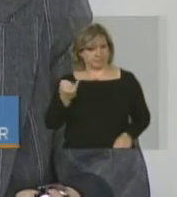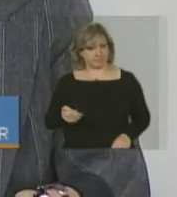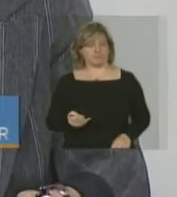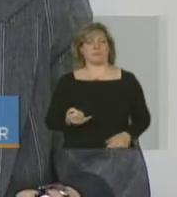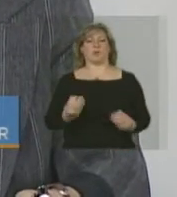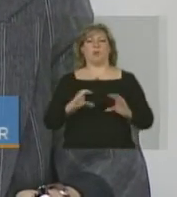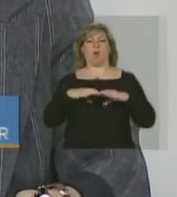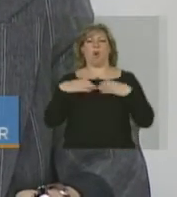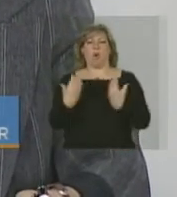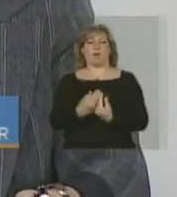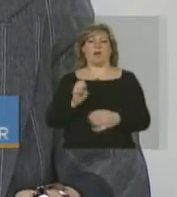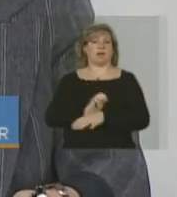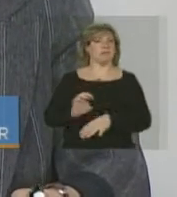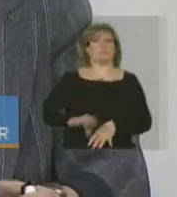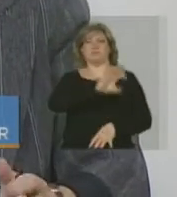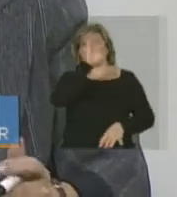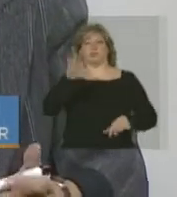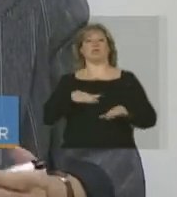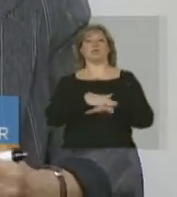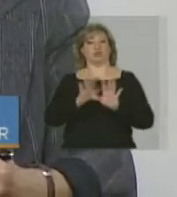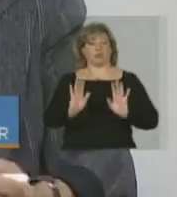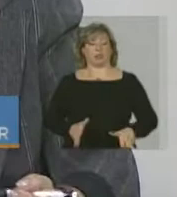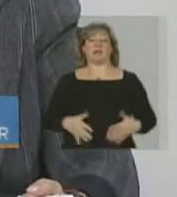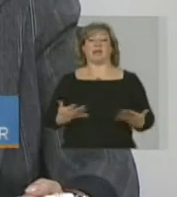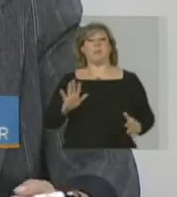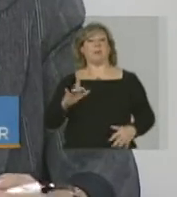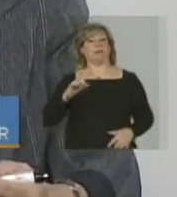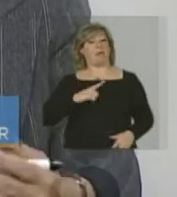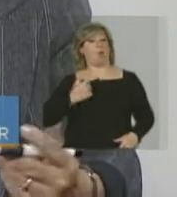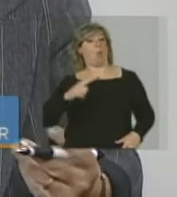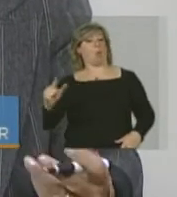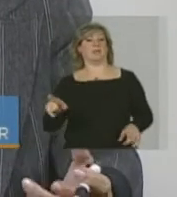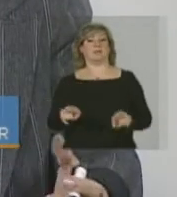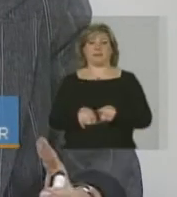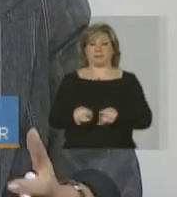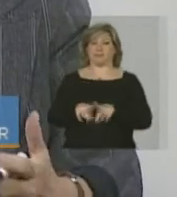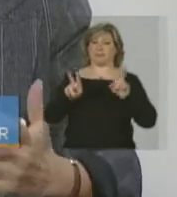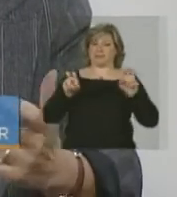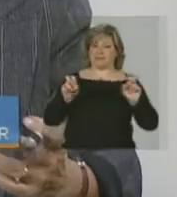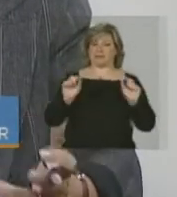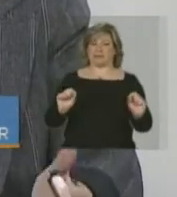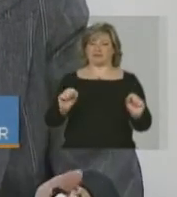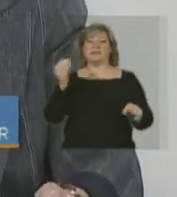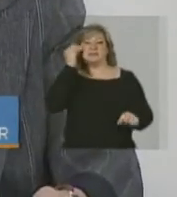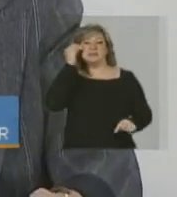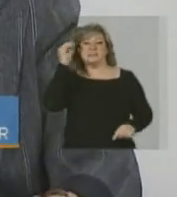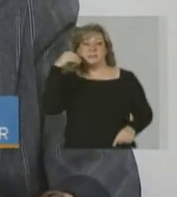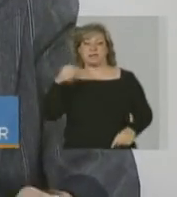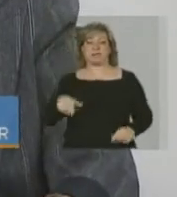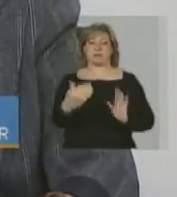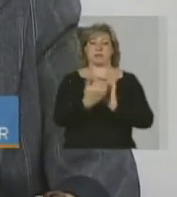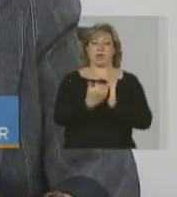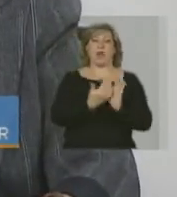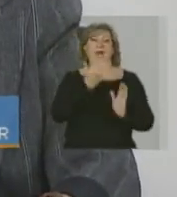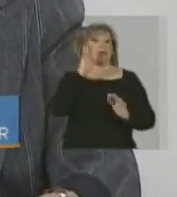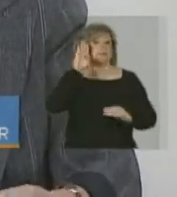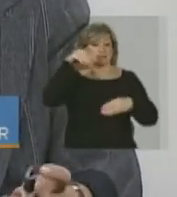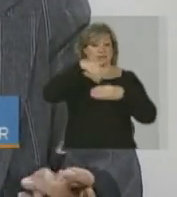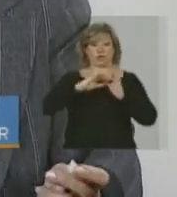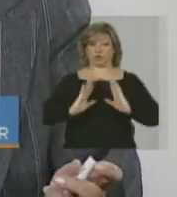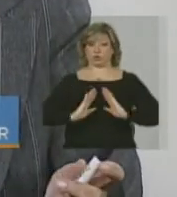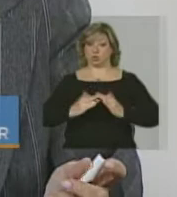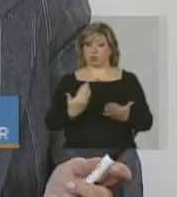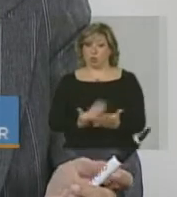muitas conferências estaduais e municipais. Mas também outros temas, as experiências do programa de alimentação escolar,